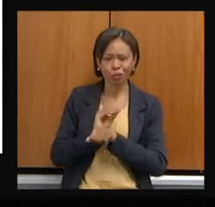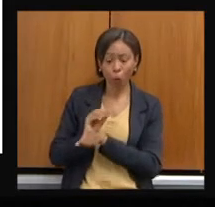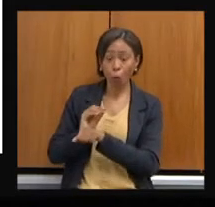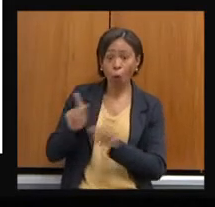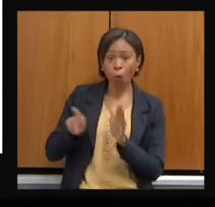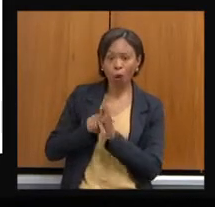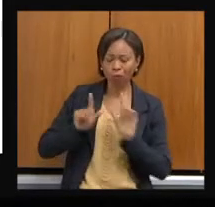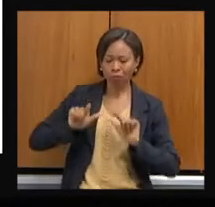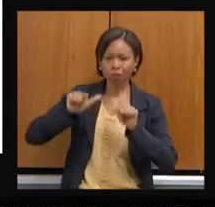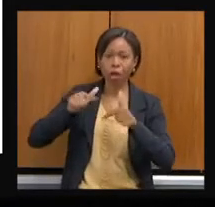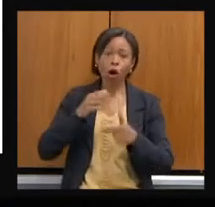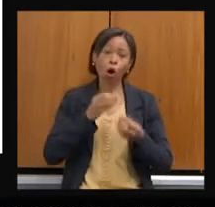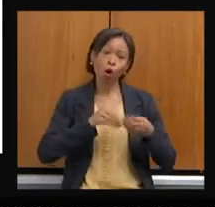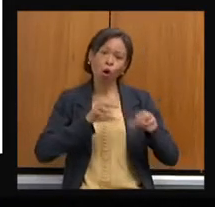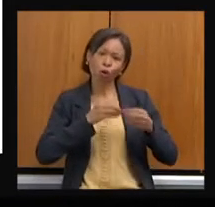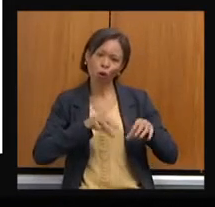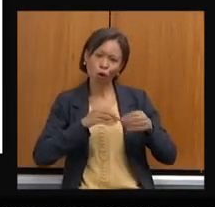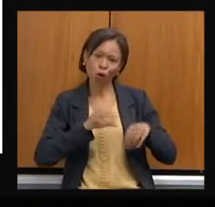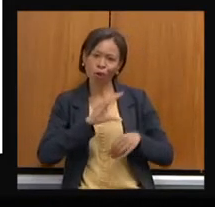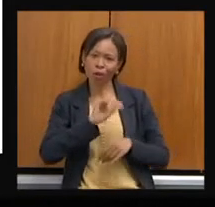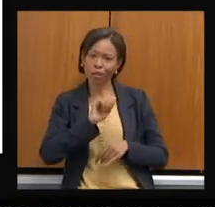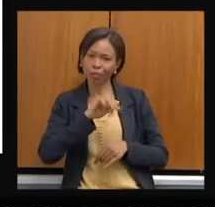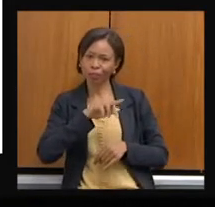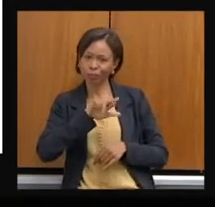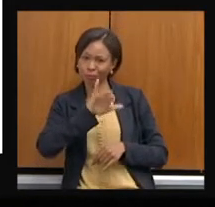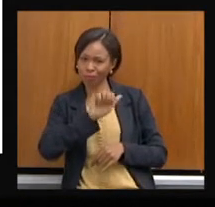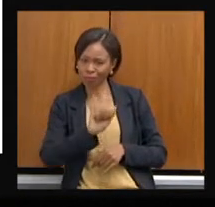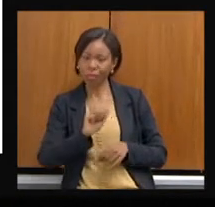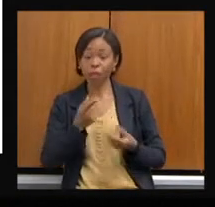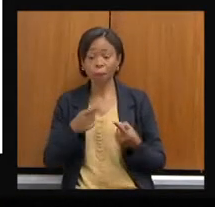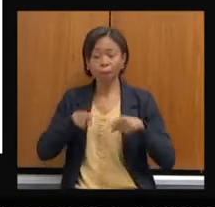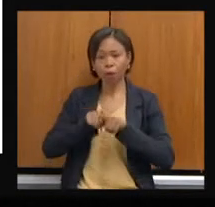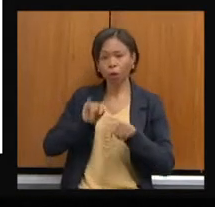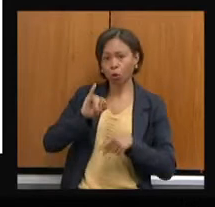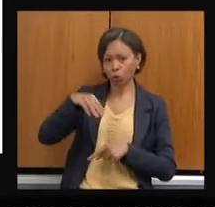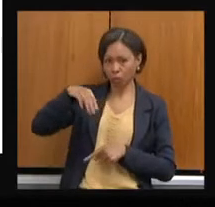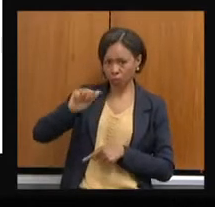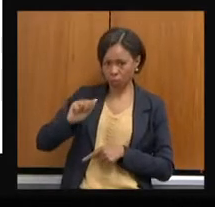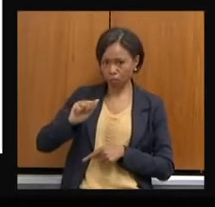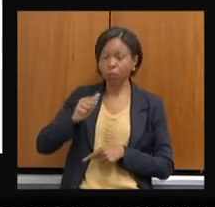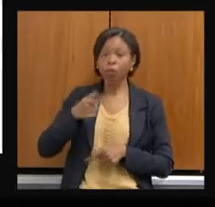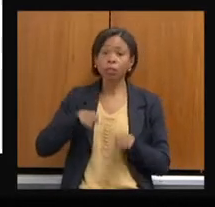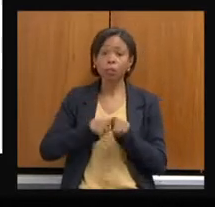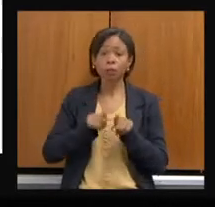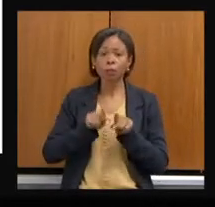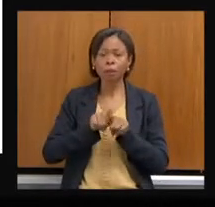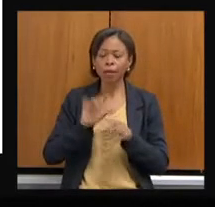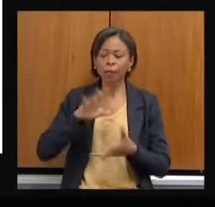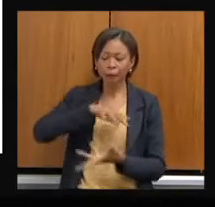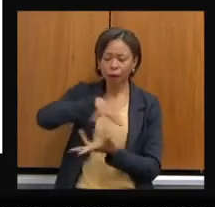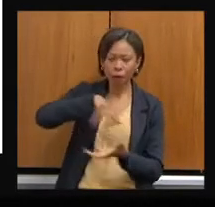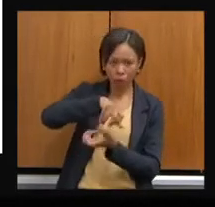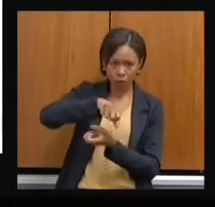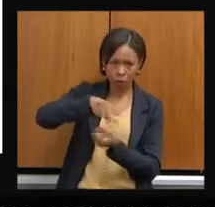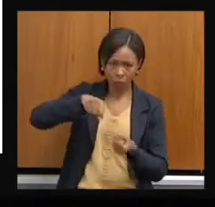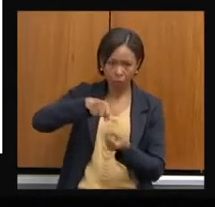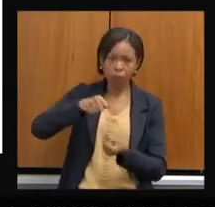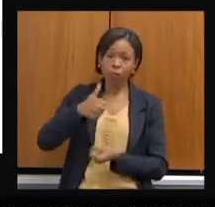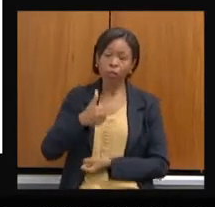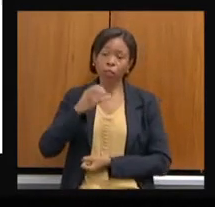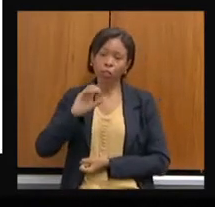ovos caipira e mel em parceria com Lima e na parte do Santo habilidade também